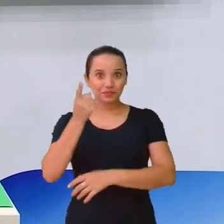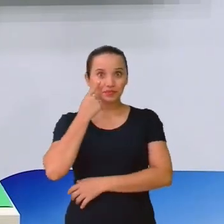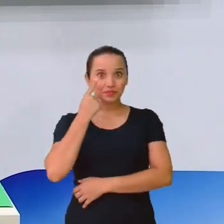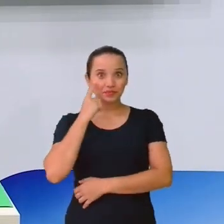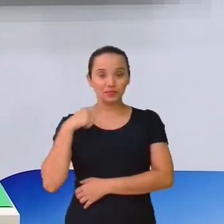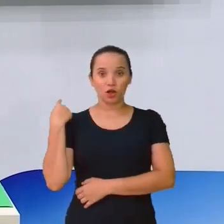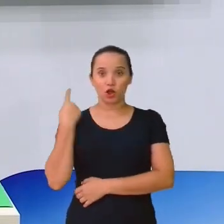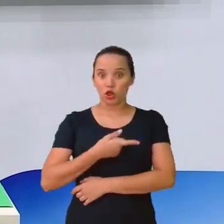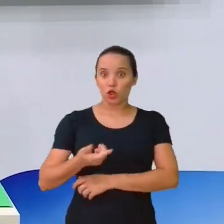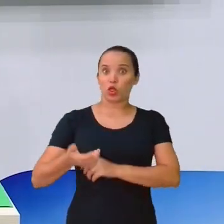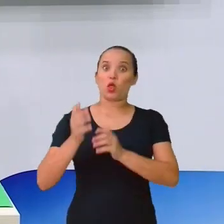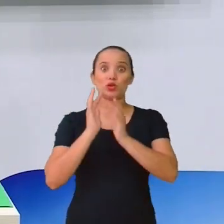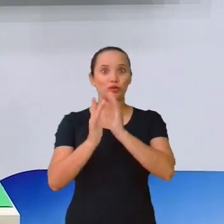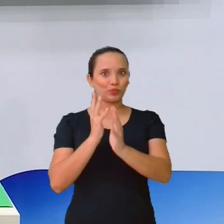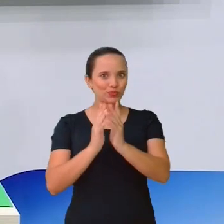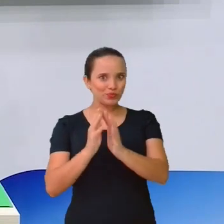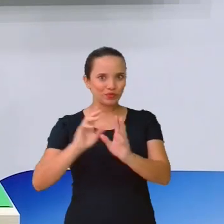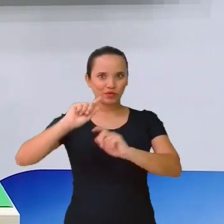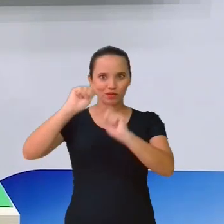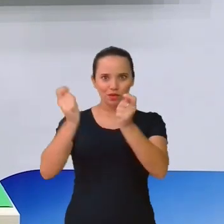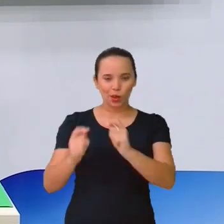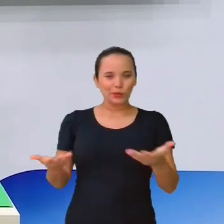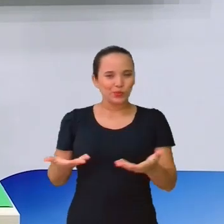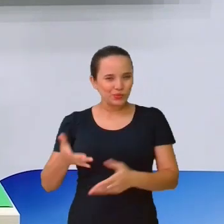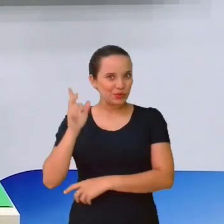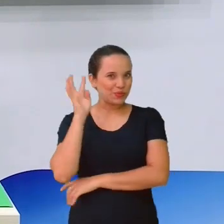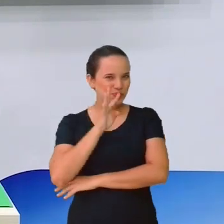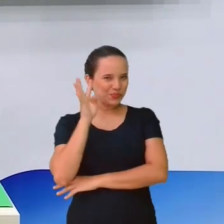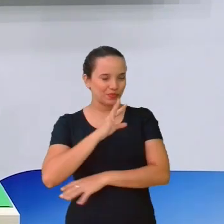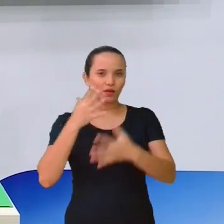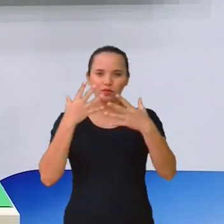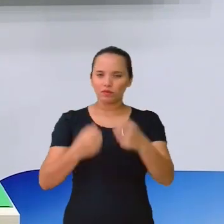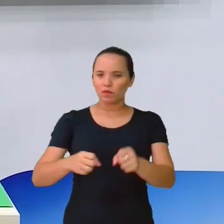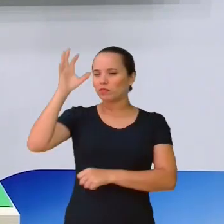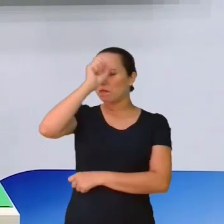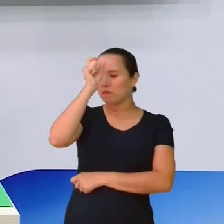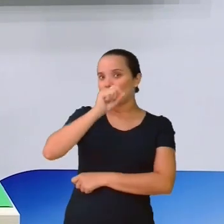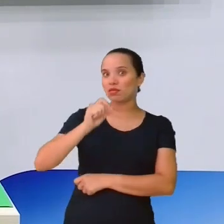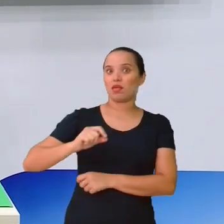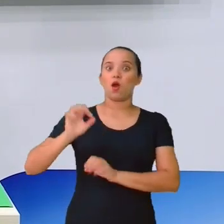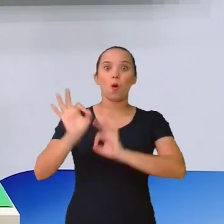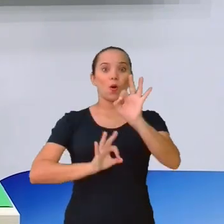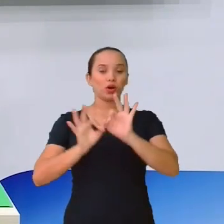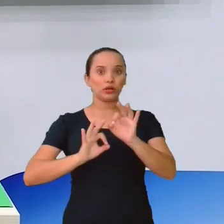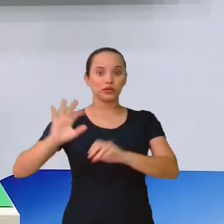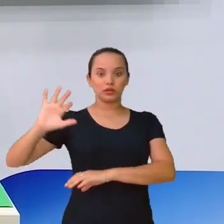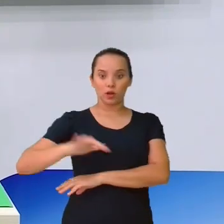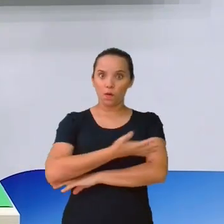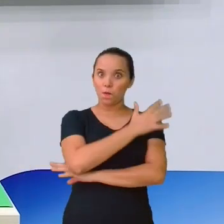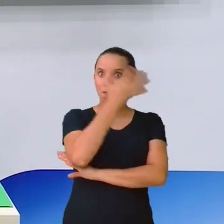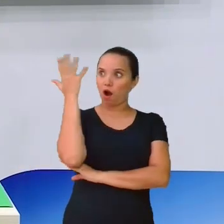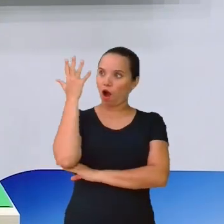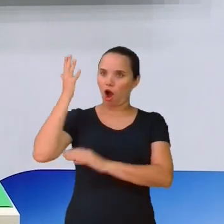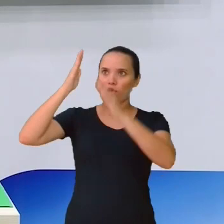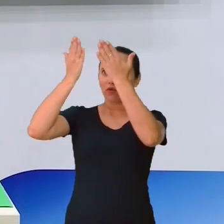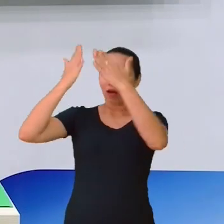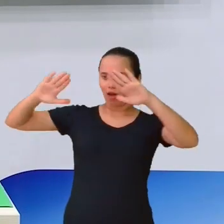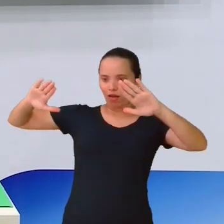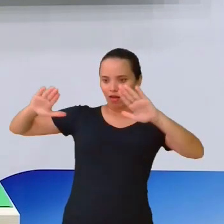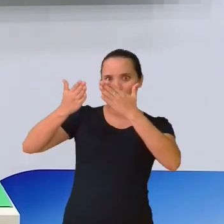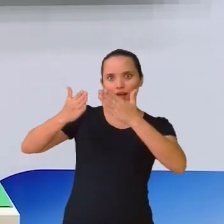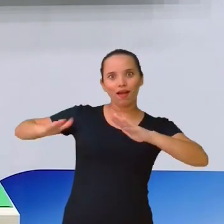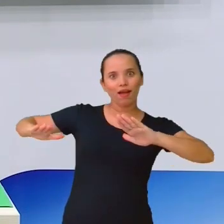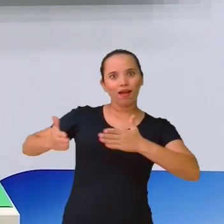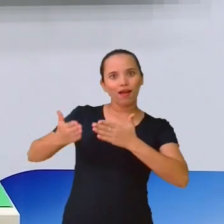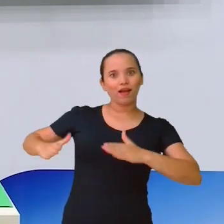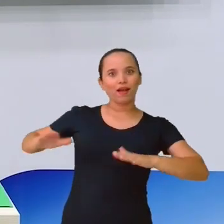oficina de arte de hoje está muito legal. Vamos aprender a fazer uma árvore de Natal alinhavada. Anota aí os materiais que você